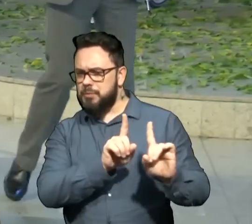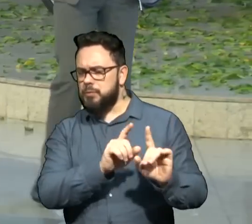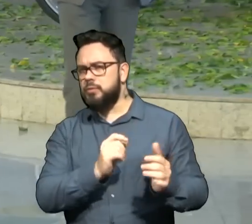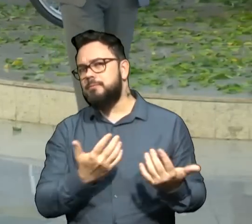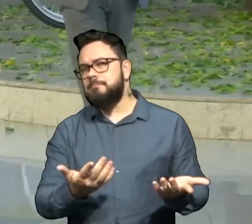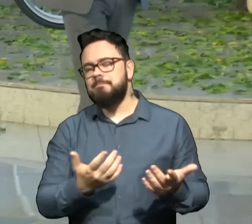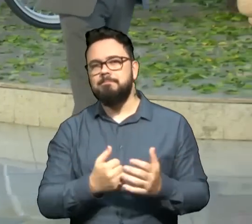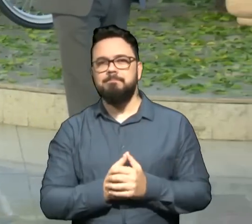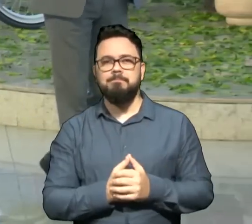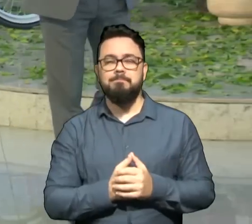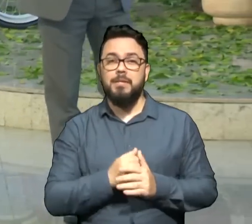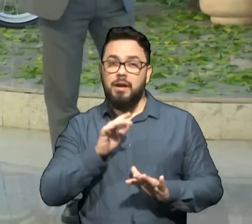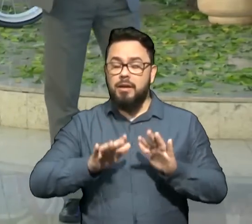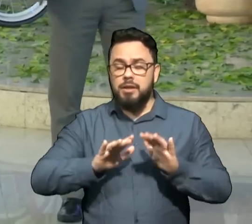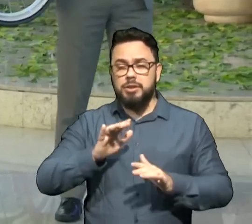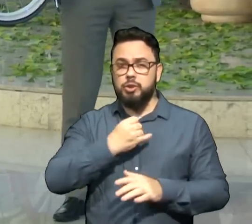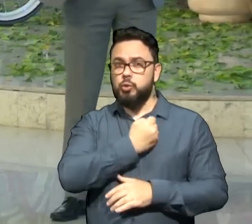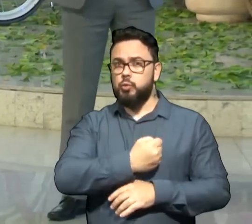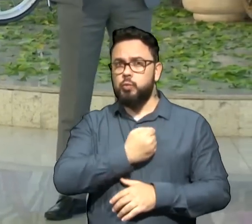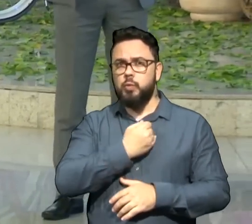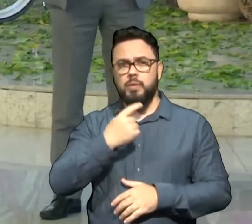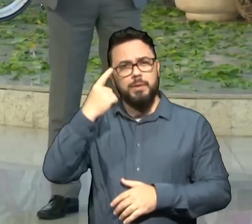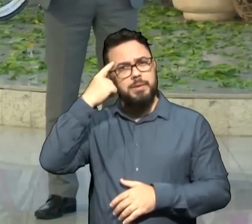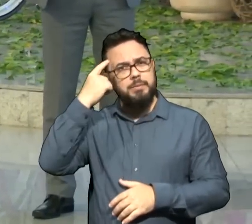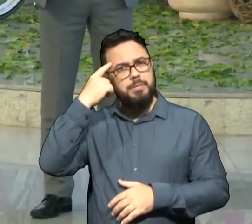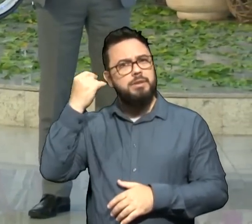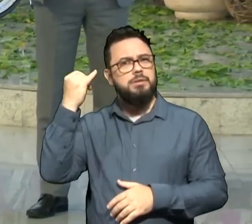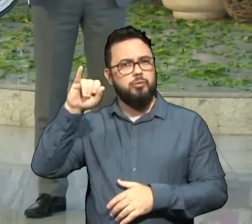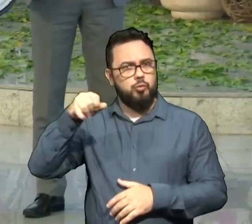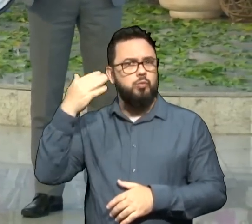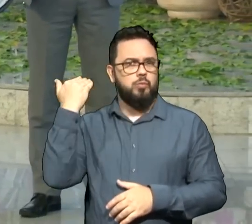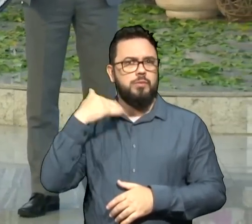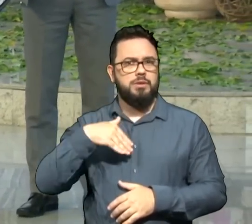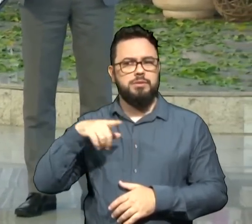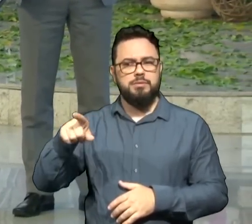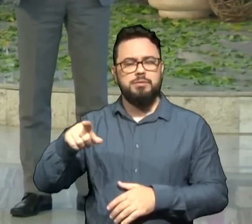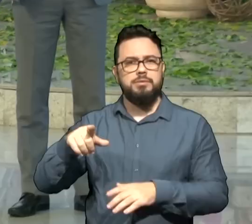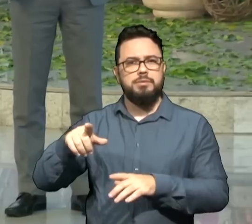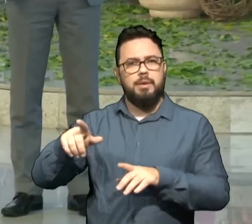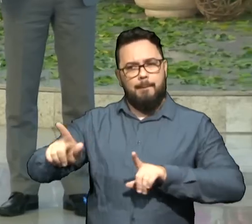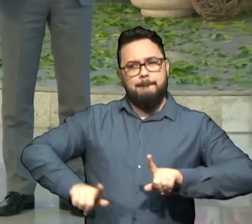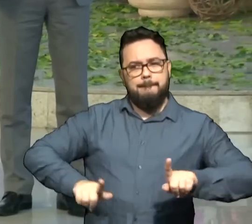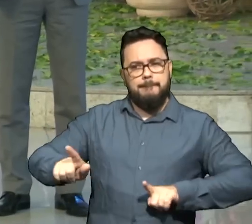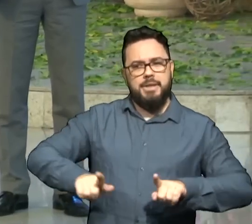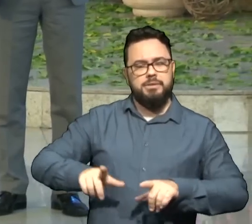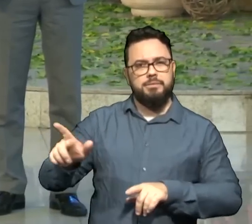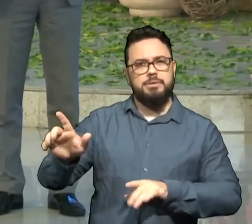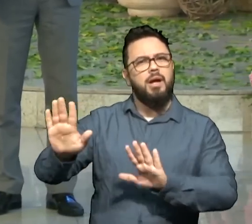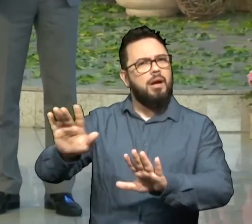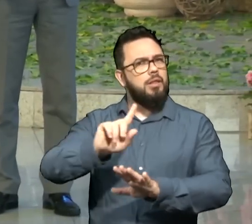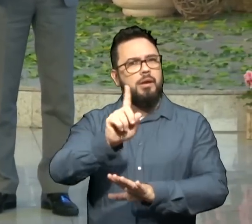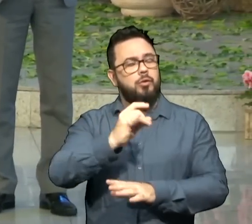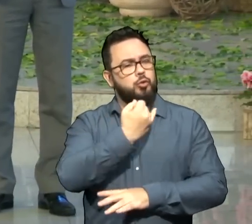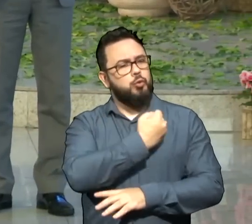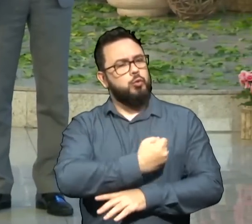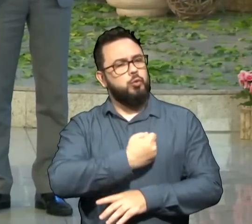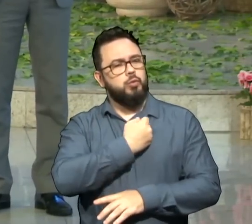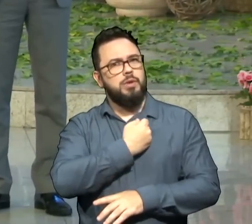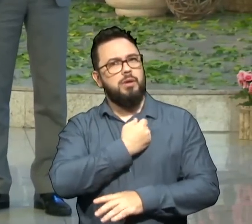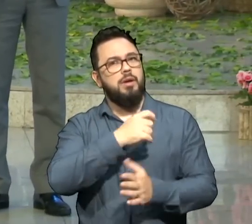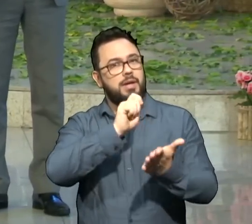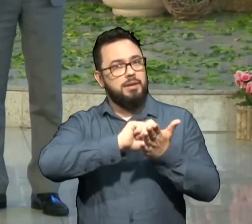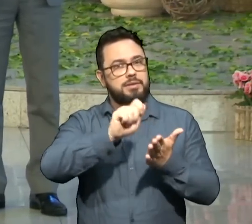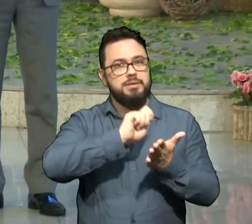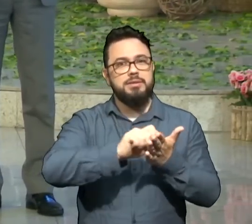quando fala de João como parente de Jesus a gente pensa em João Batista que coloca como primo mas eu não estou falando de João Batista estou falando do João que escreveu